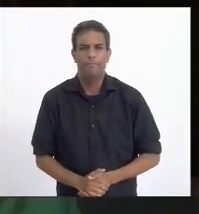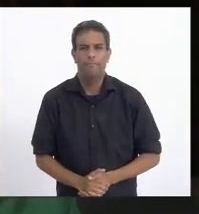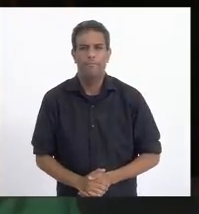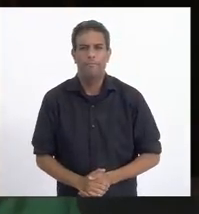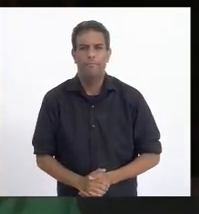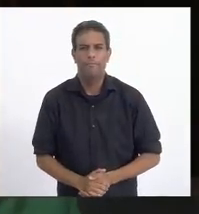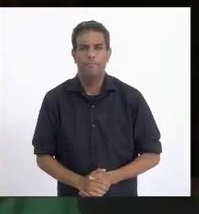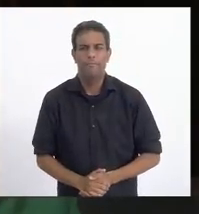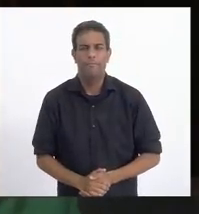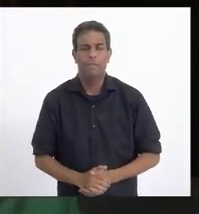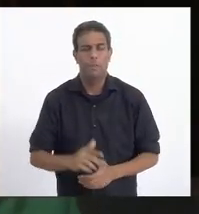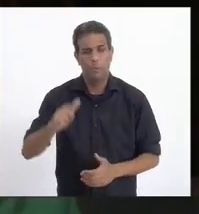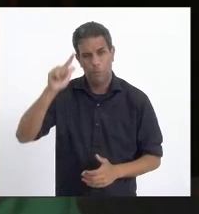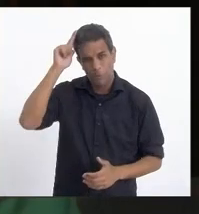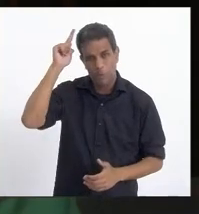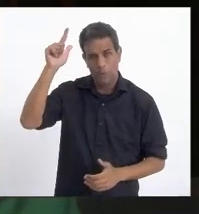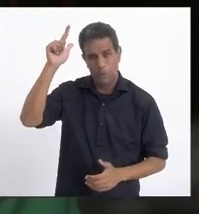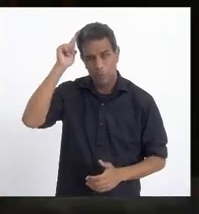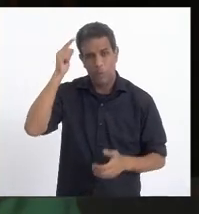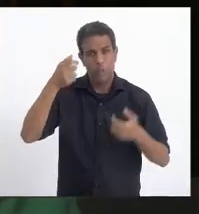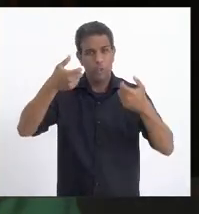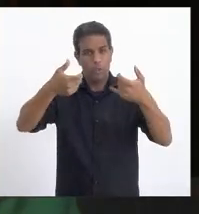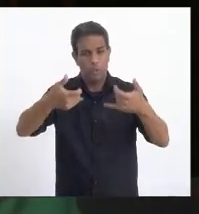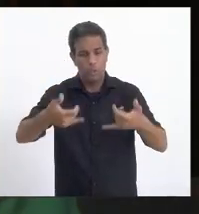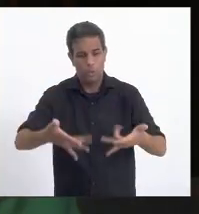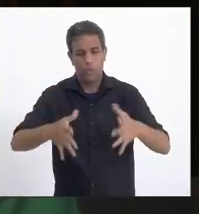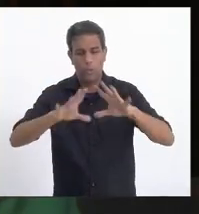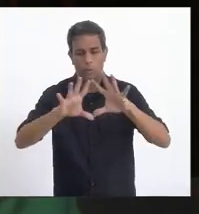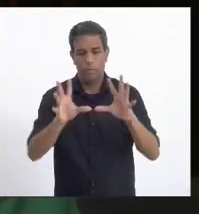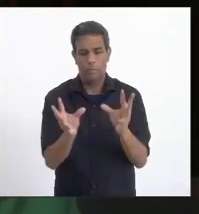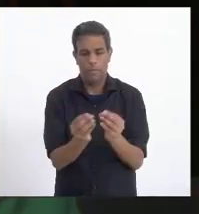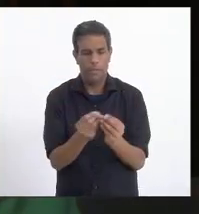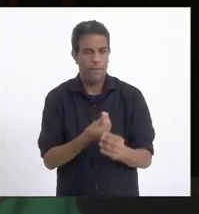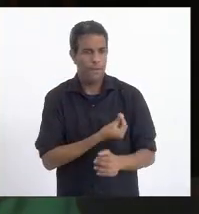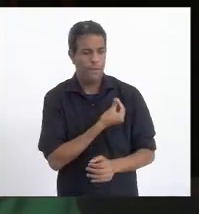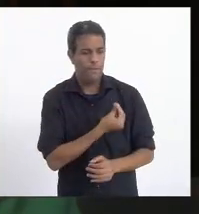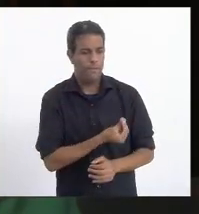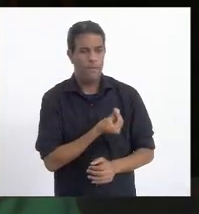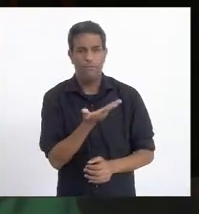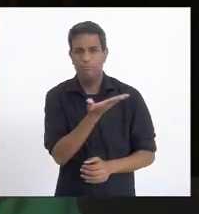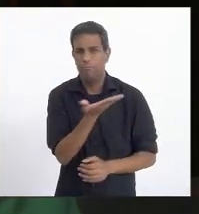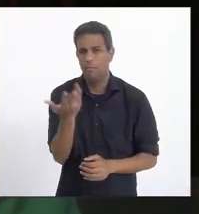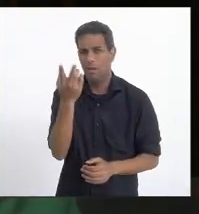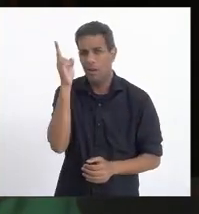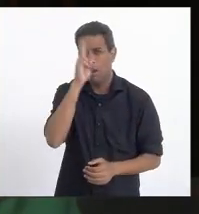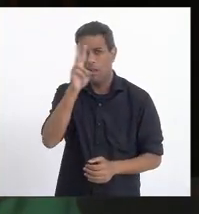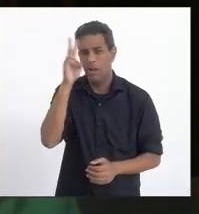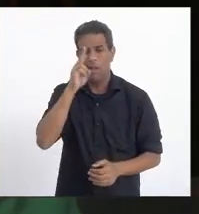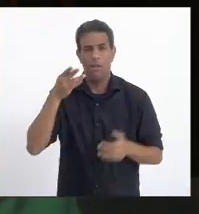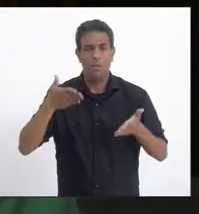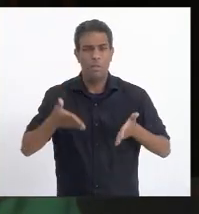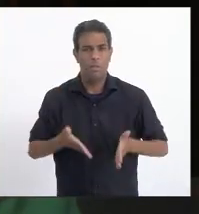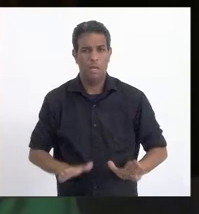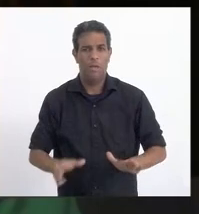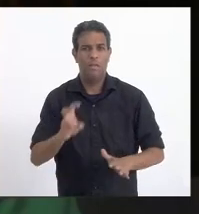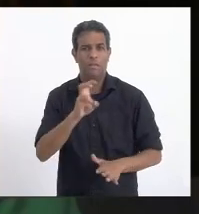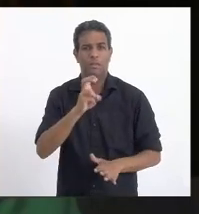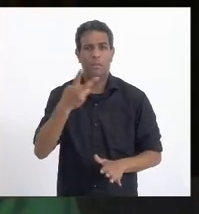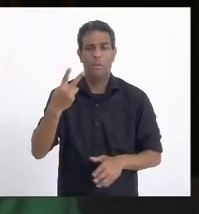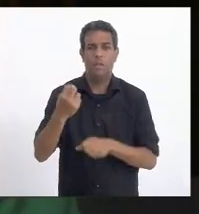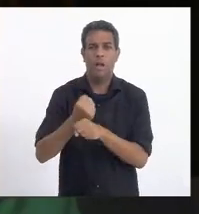e quando Luiz Paulo falou aqui no bem maior que a vida e eu vou lembrar que quando eu nasci há